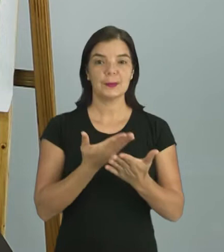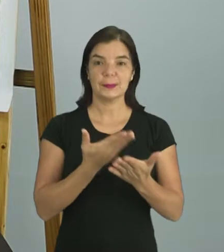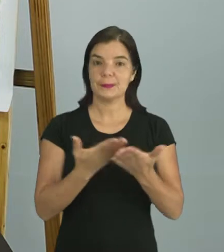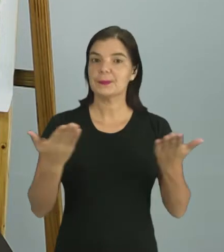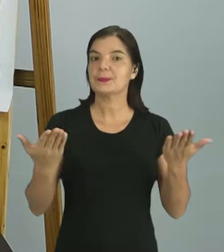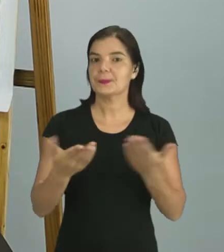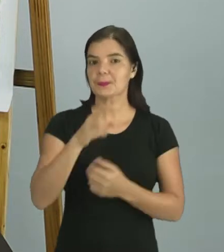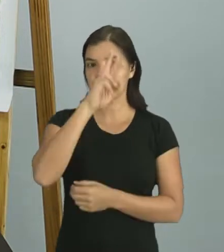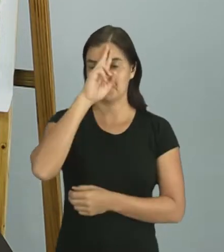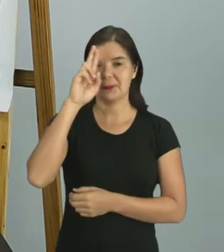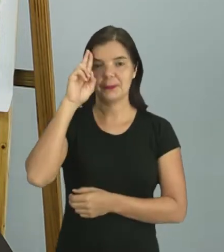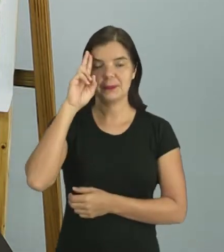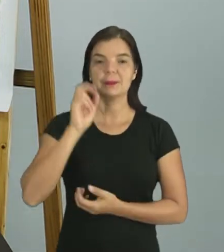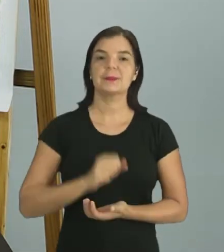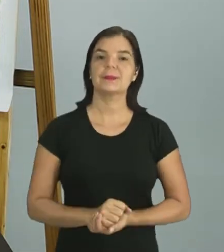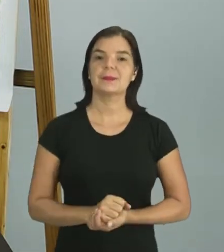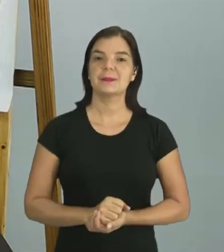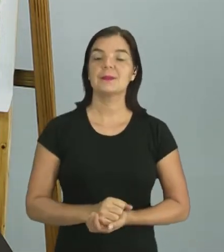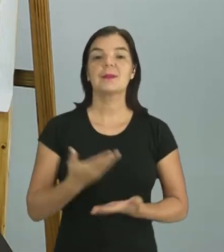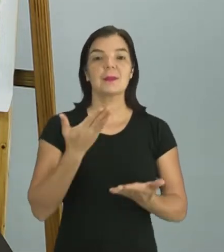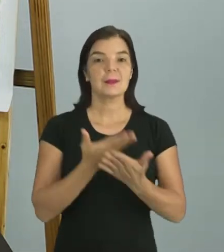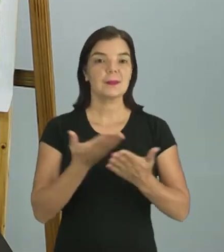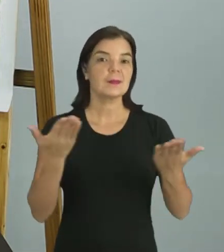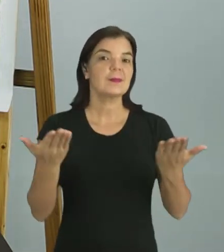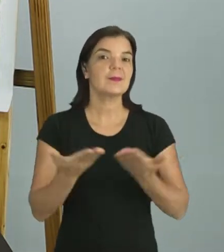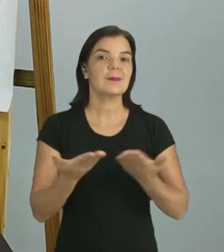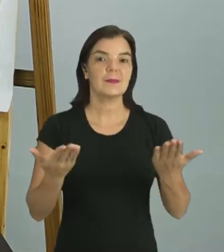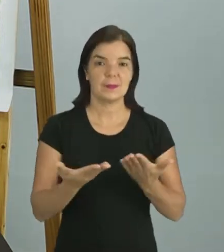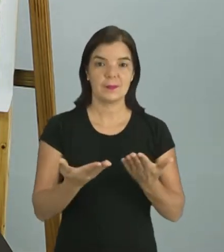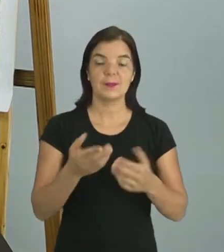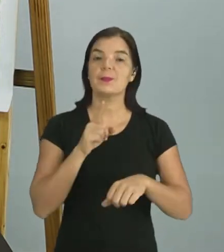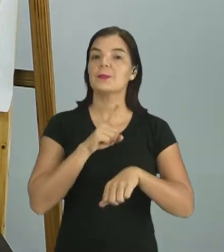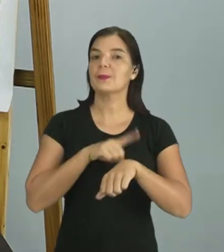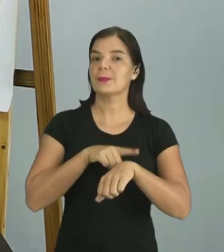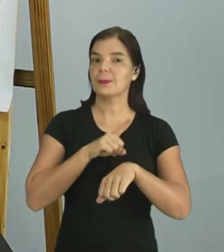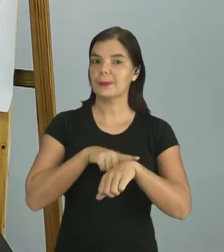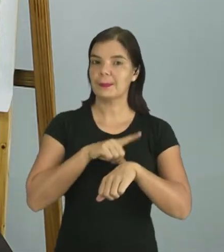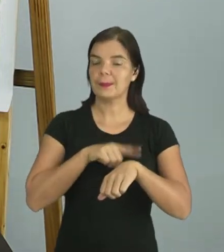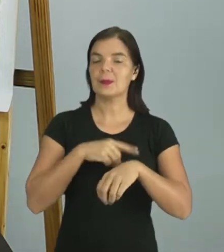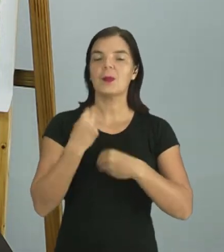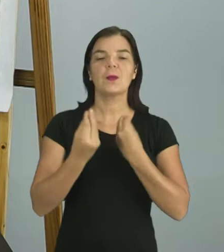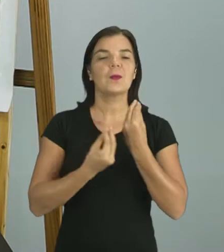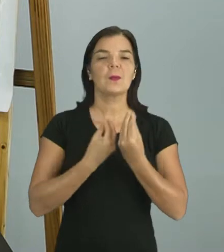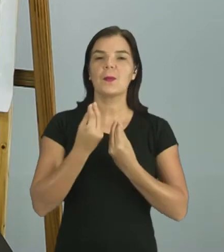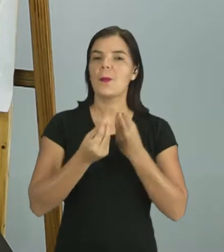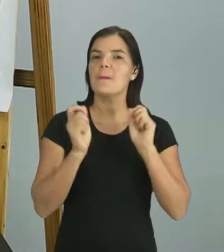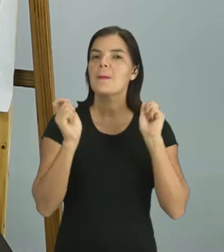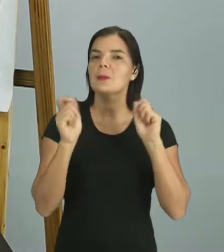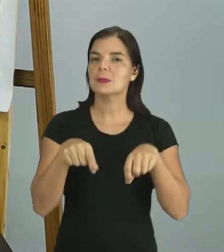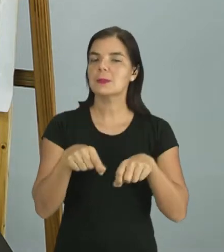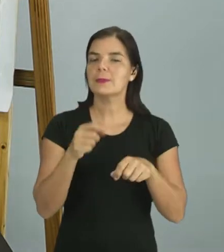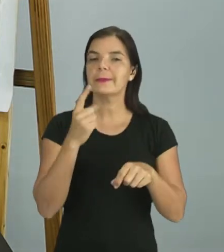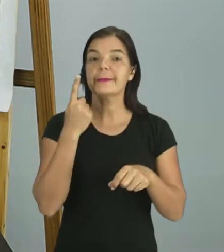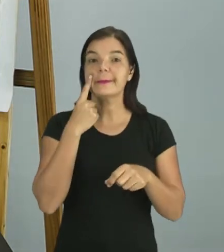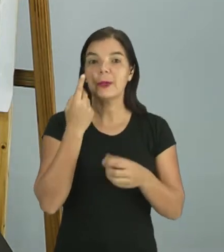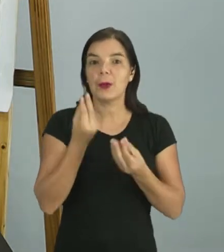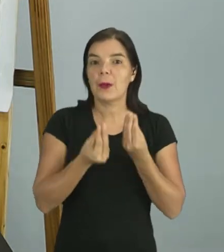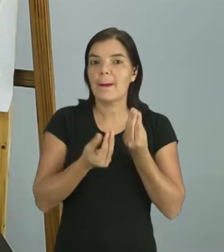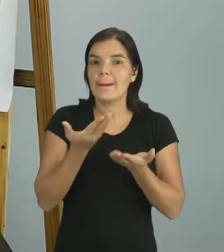estudar História. Na aula de hoje, nós vamos estudar sobre o tempo e como podemos medir esse